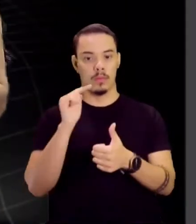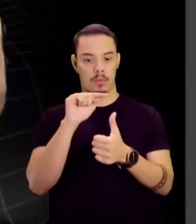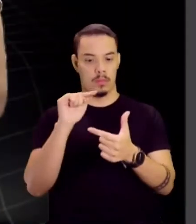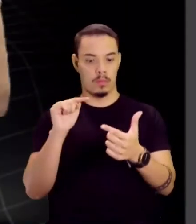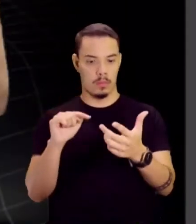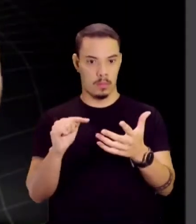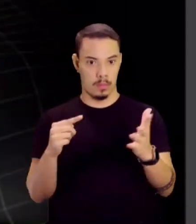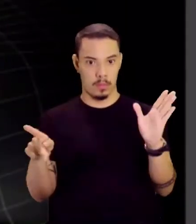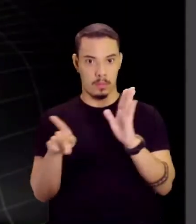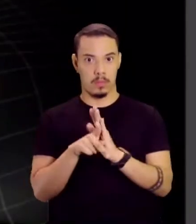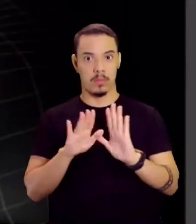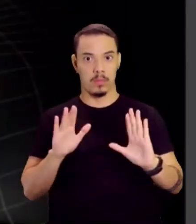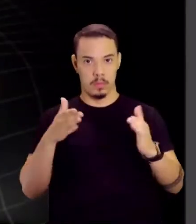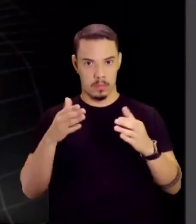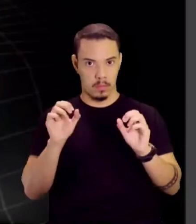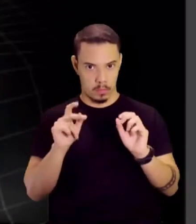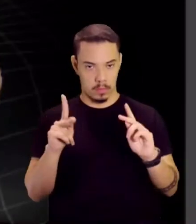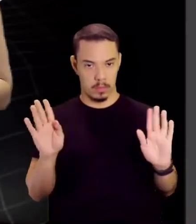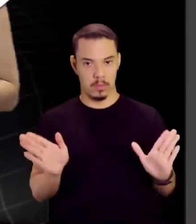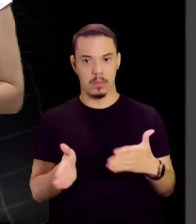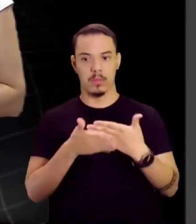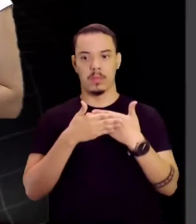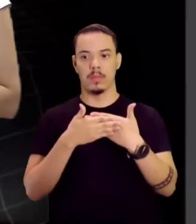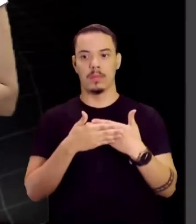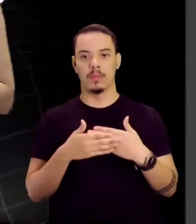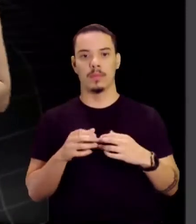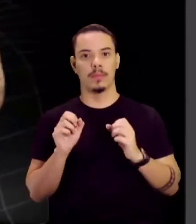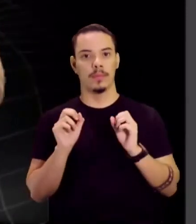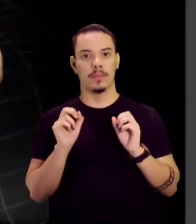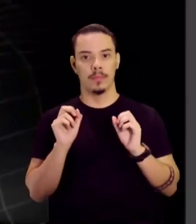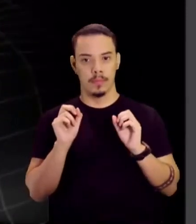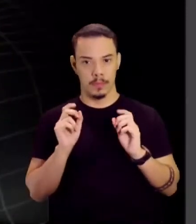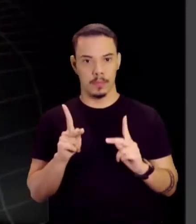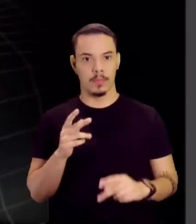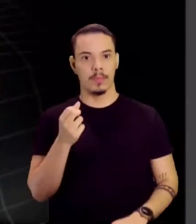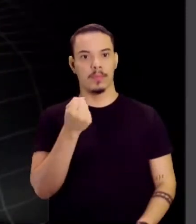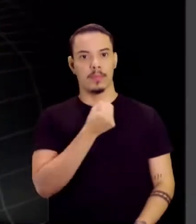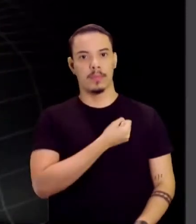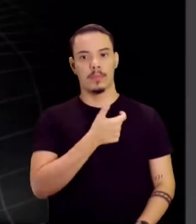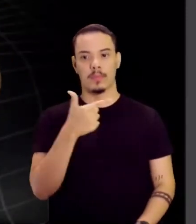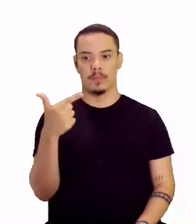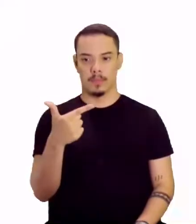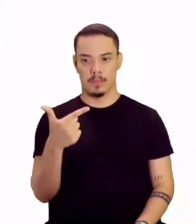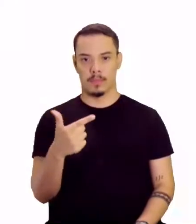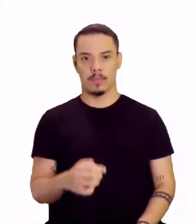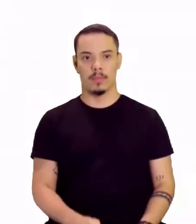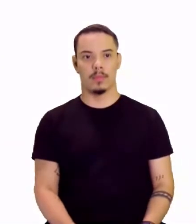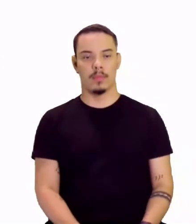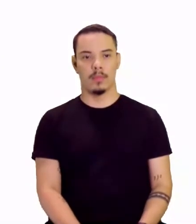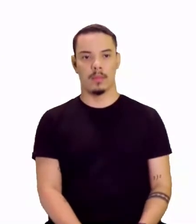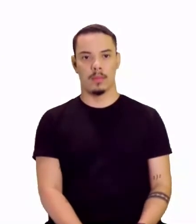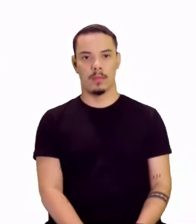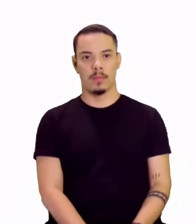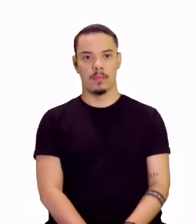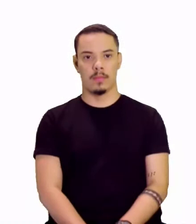posição considerada. Fechado então, ela isso? é constante. Ok? Questão número 2. Vamos ver, olha